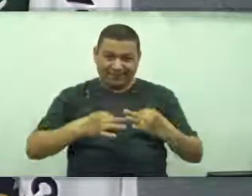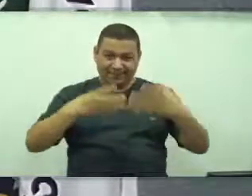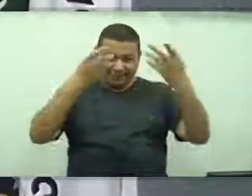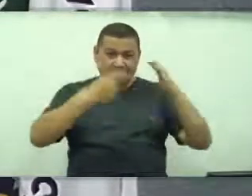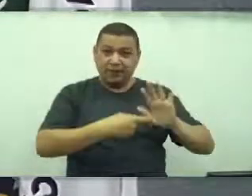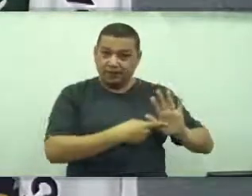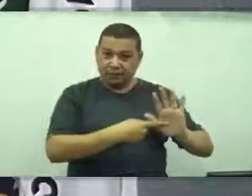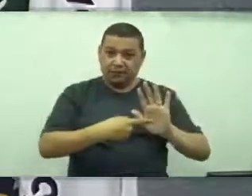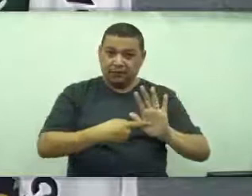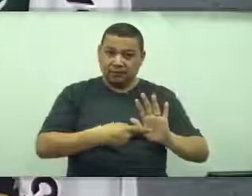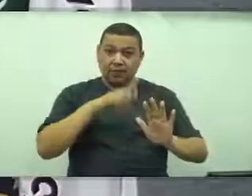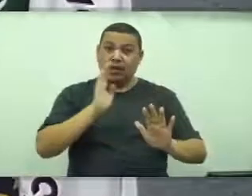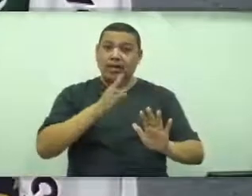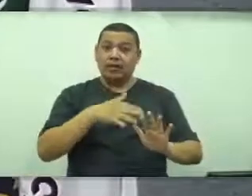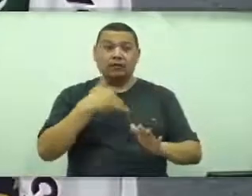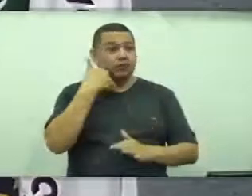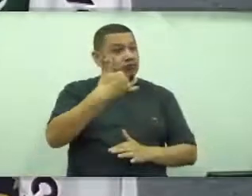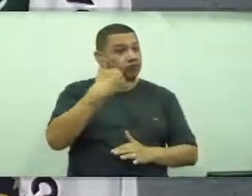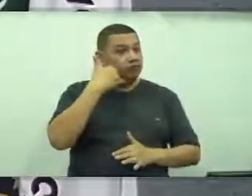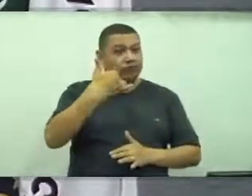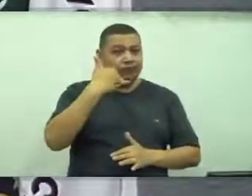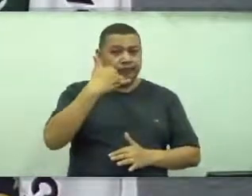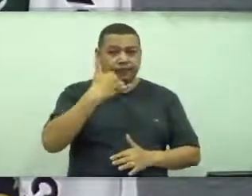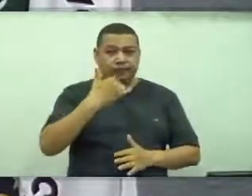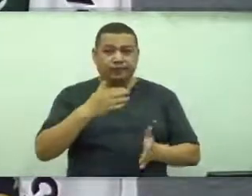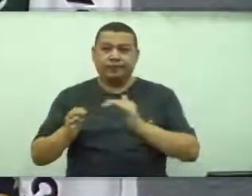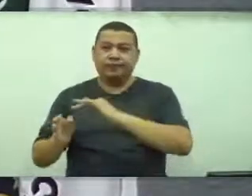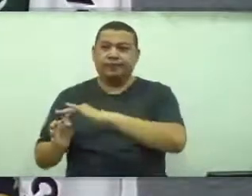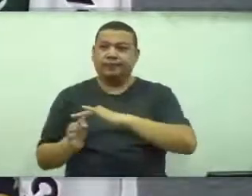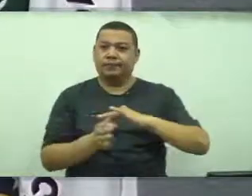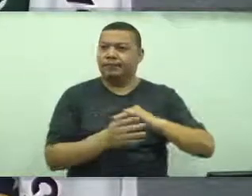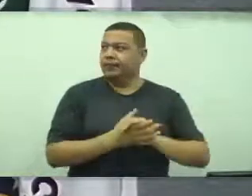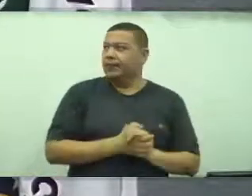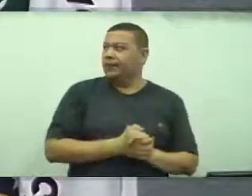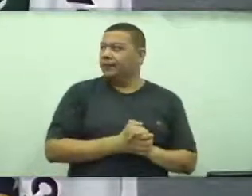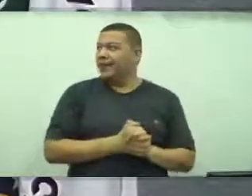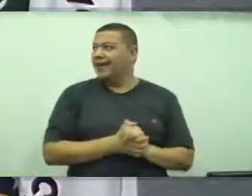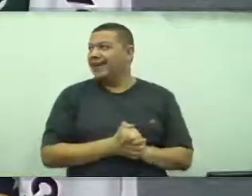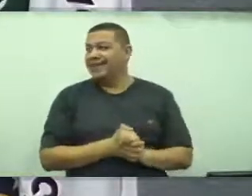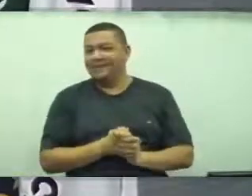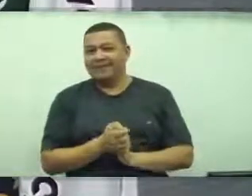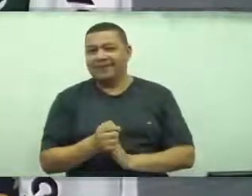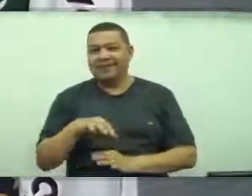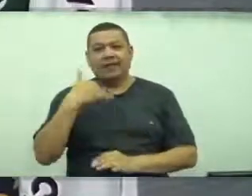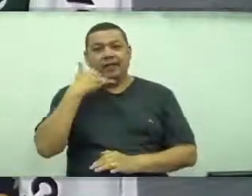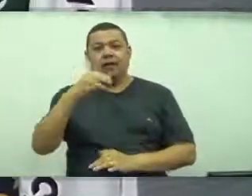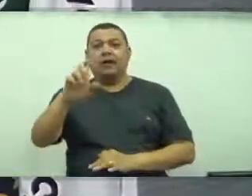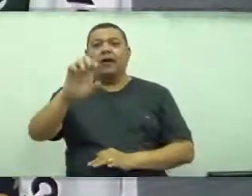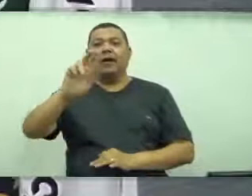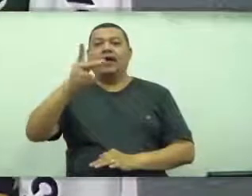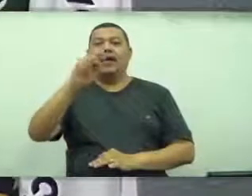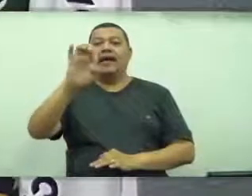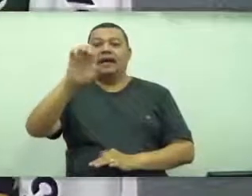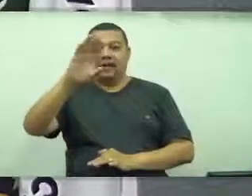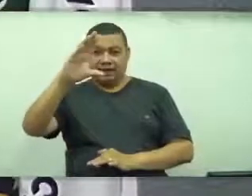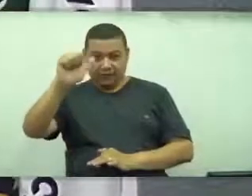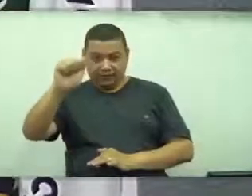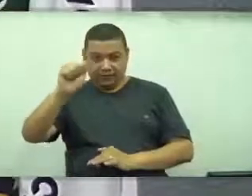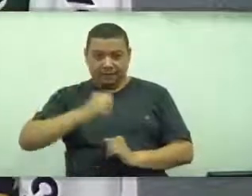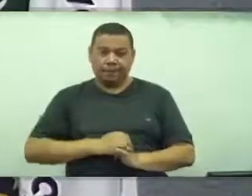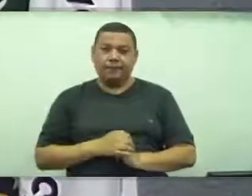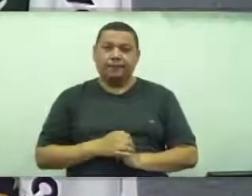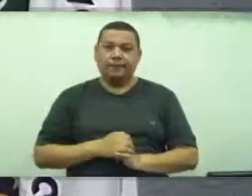demanda para ele, ele já ligou para a Érica, a coordenadora de atenção básica de saúde.